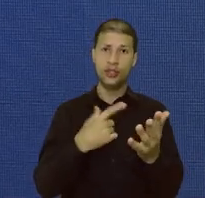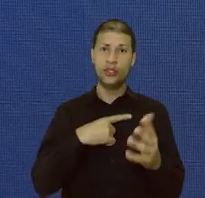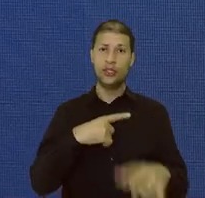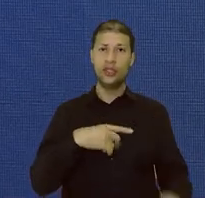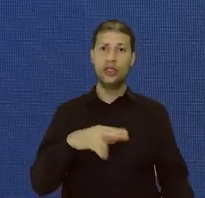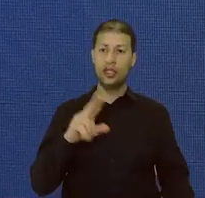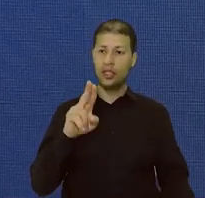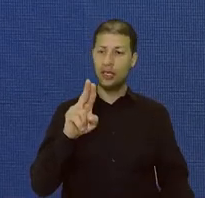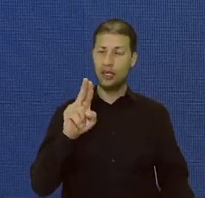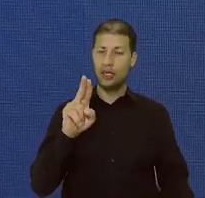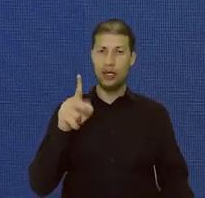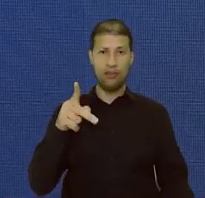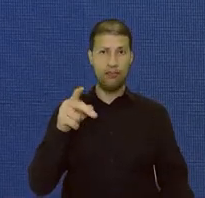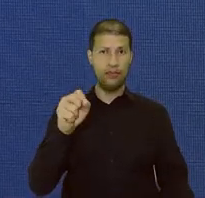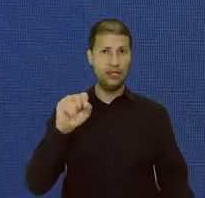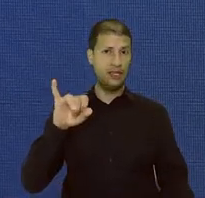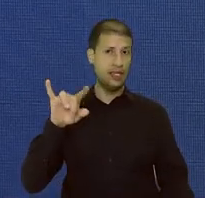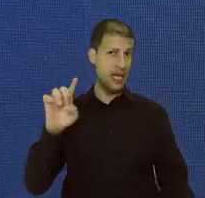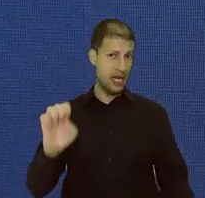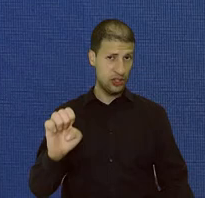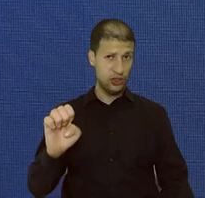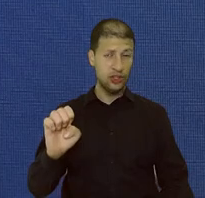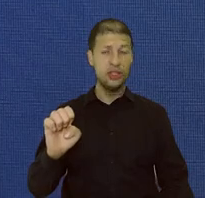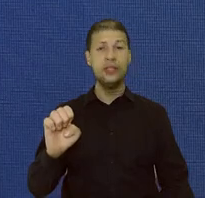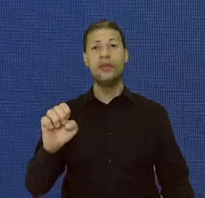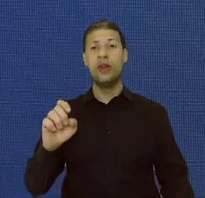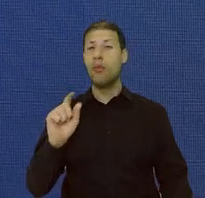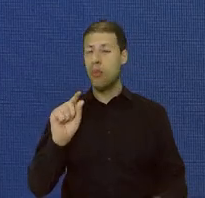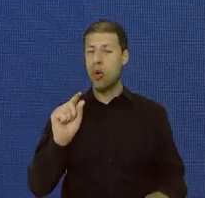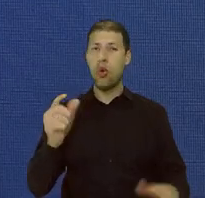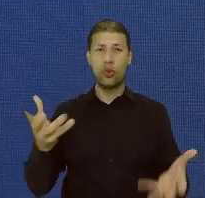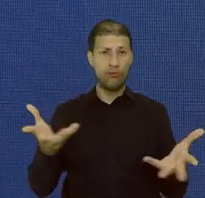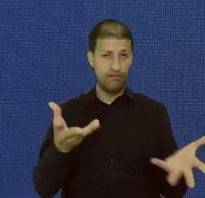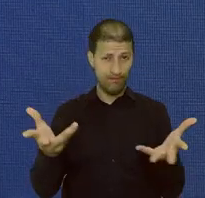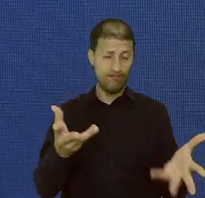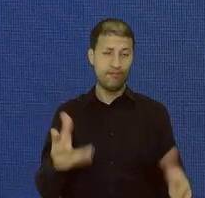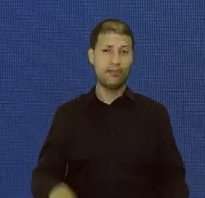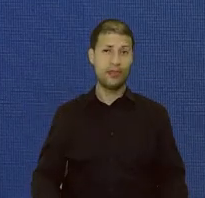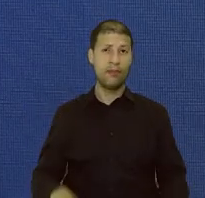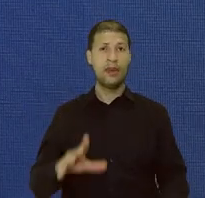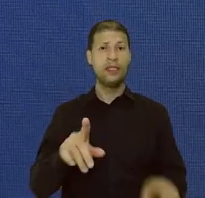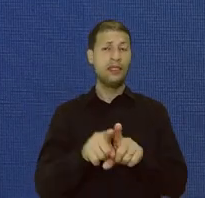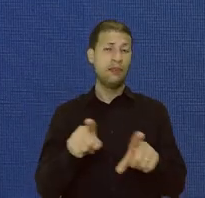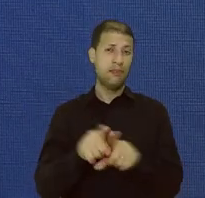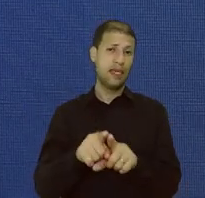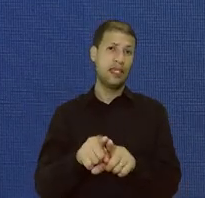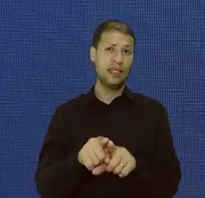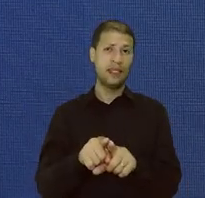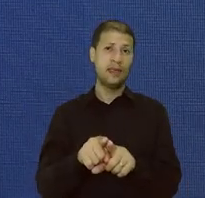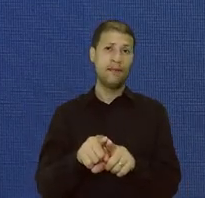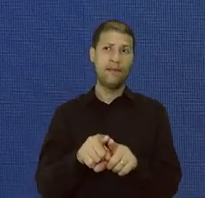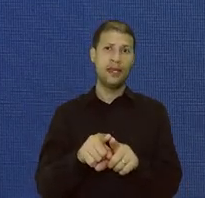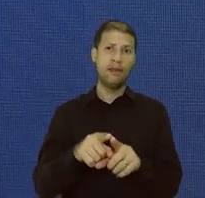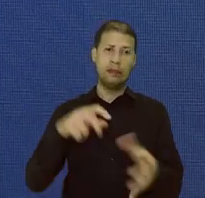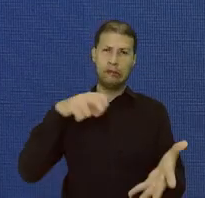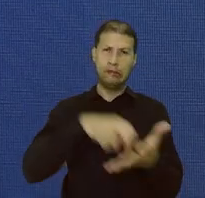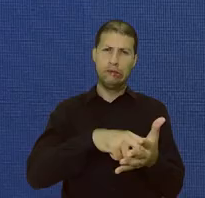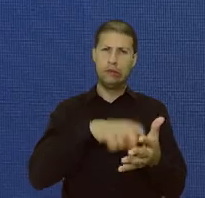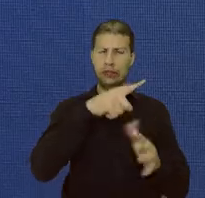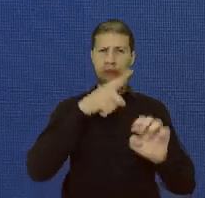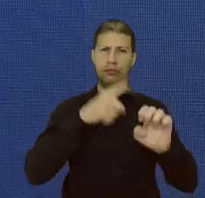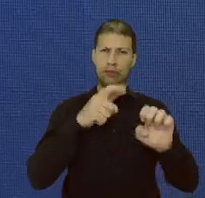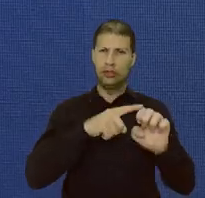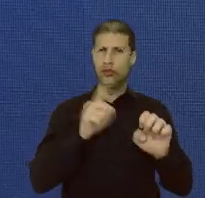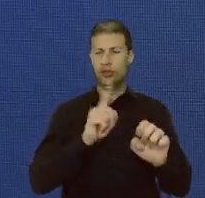um pouco do jogo e assim é mais ao mesmo tempo não não penalizar tanto empreendedor nessas